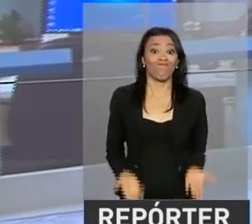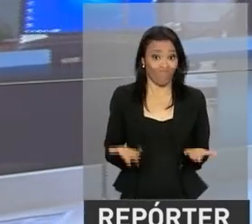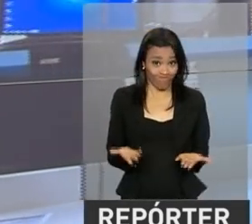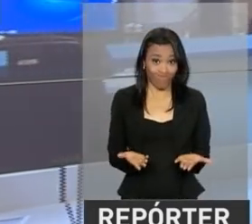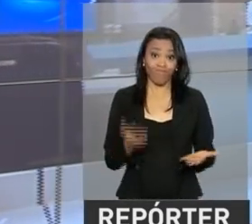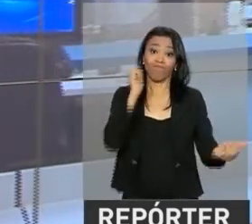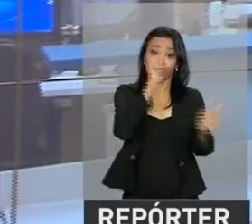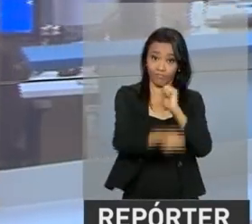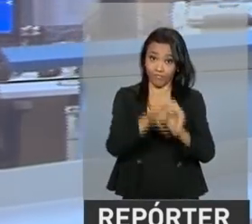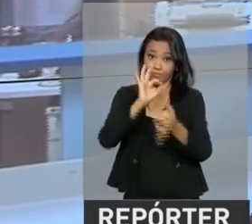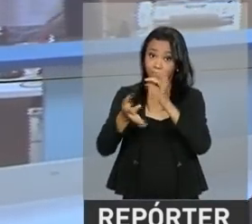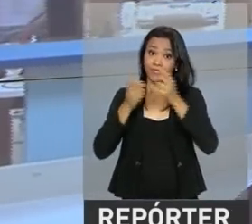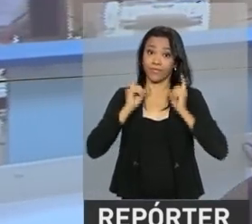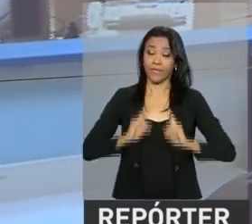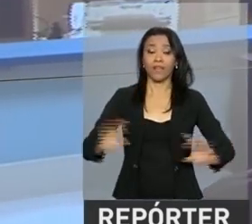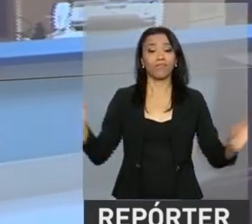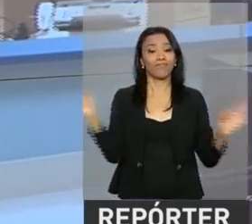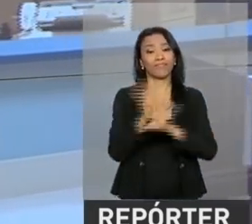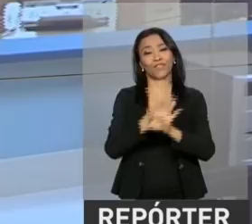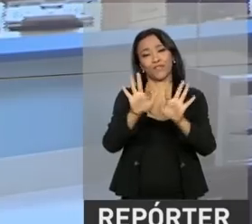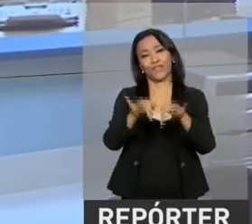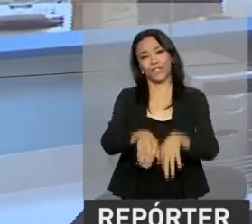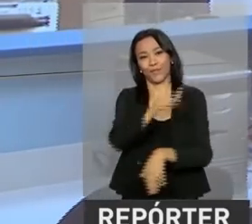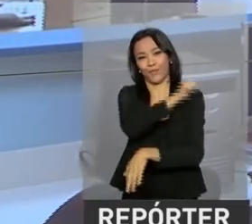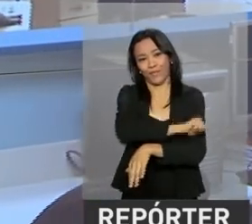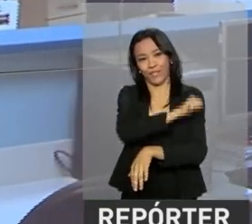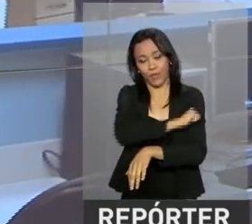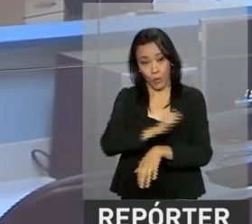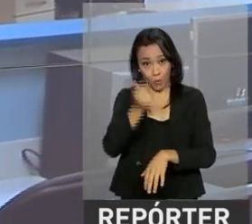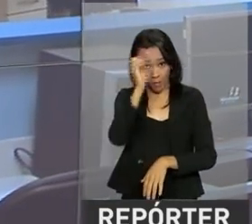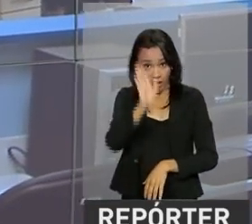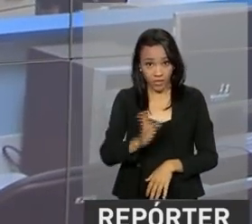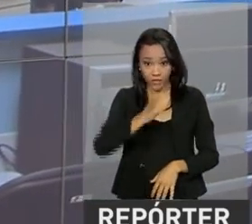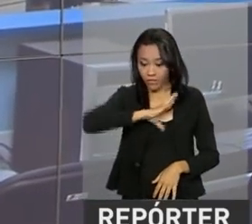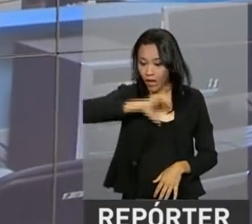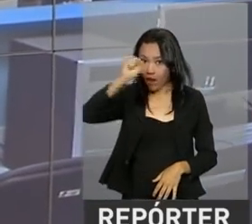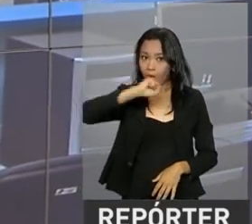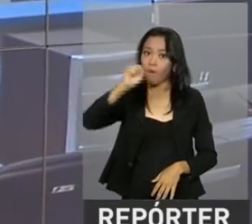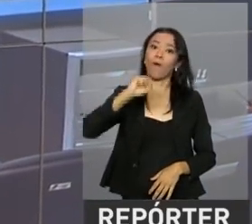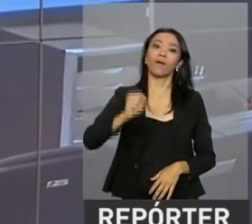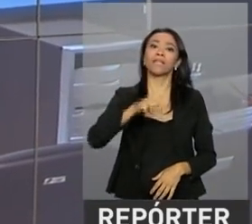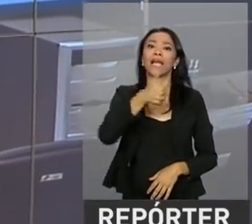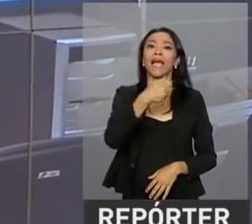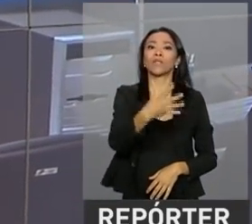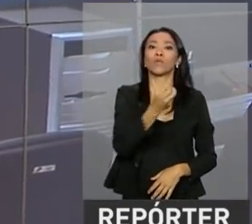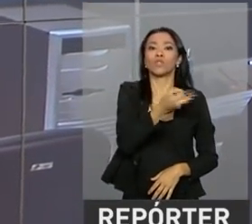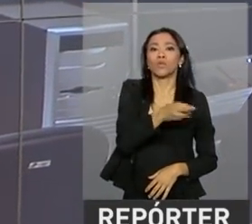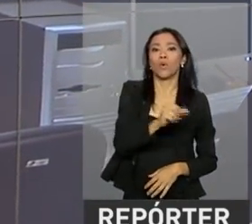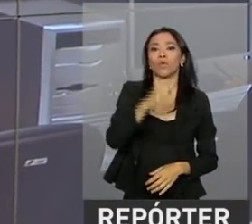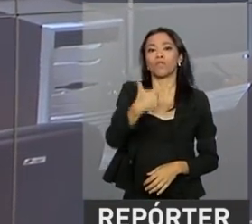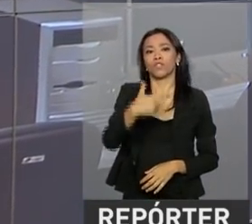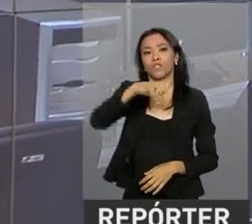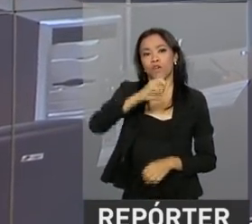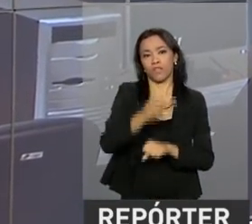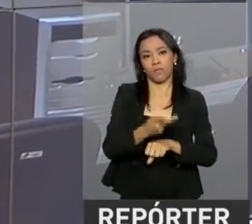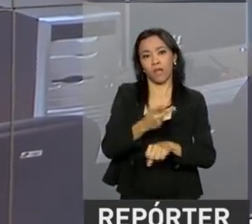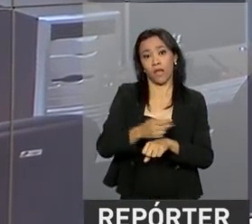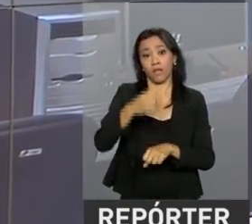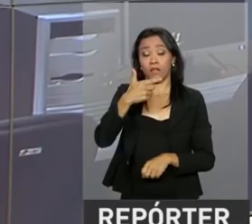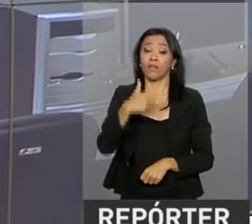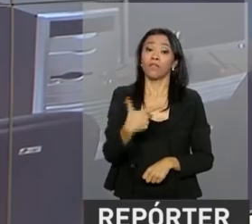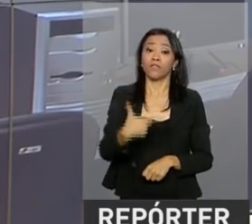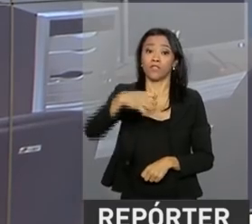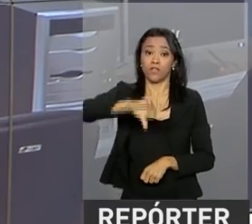Paralimpíada chegou ao fim no Rio de Janeiro e o Brasil bateu recorde de medalhas nos Jogos. Foram 14 de ouro, 29 de prata e 29